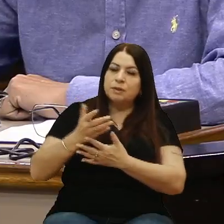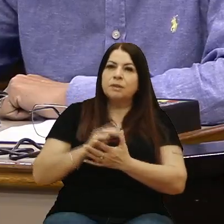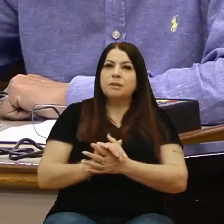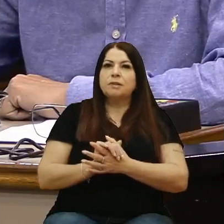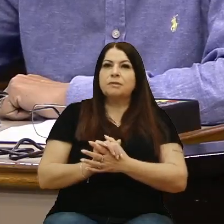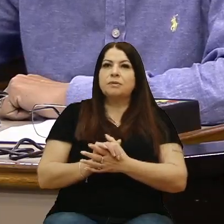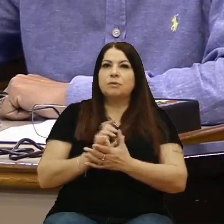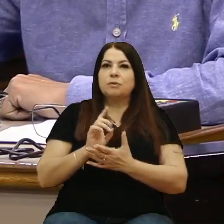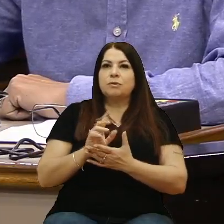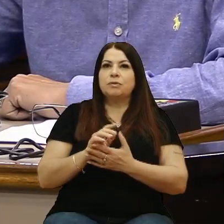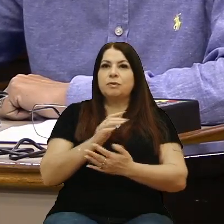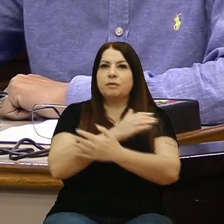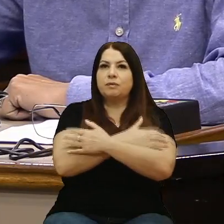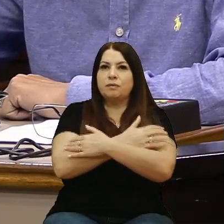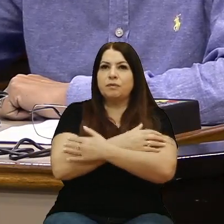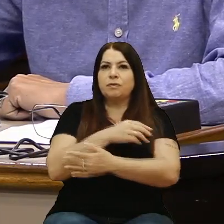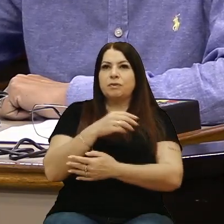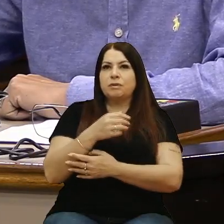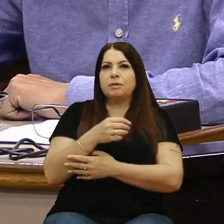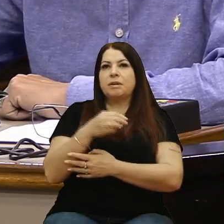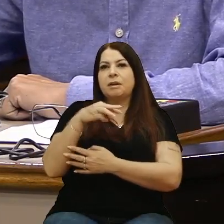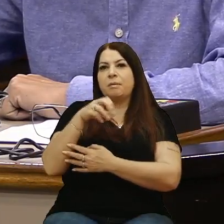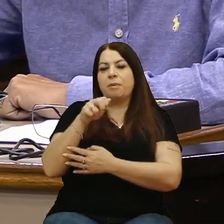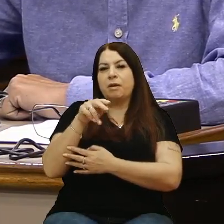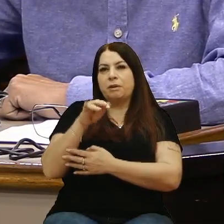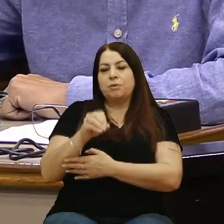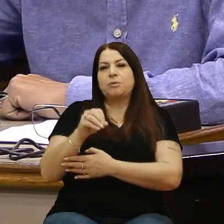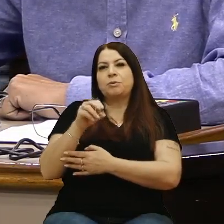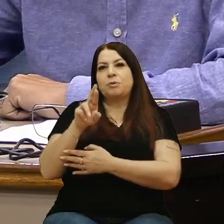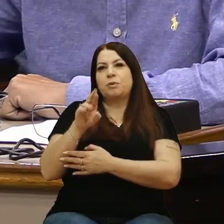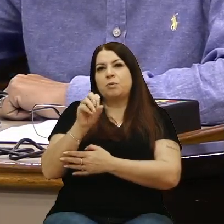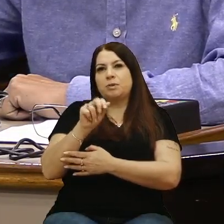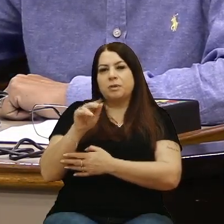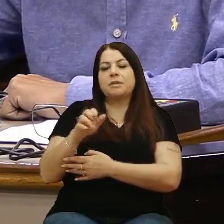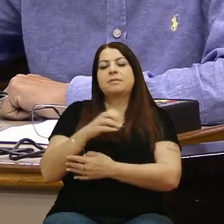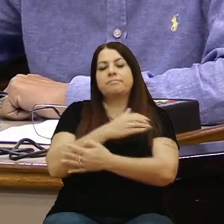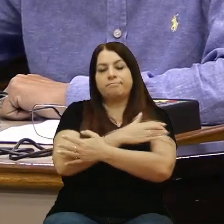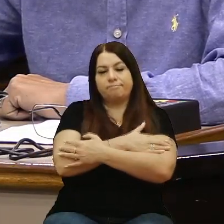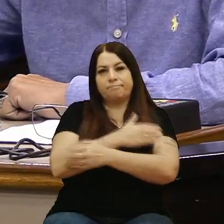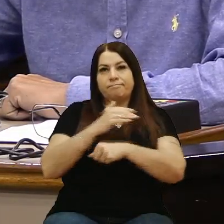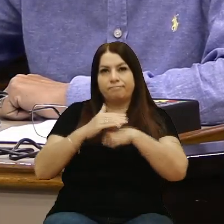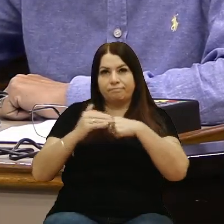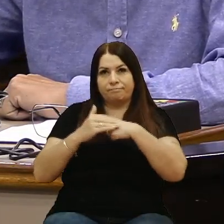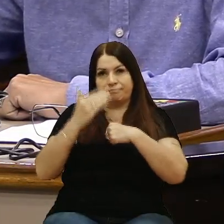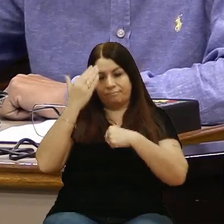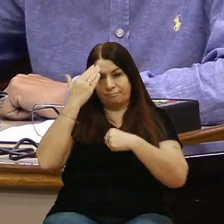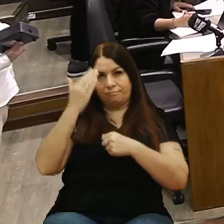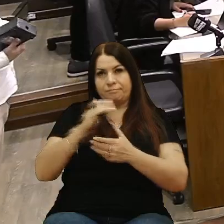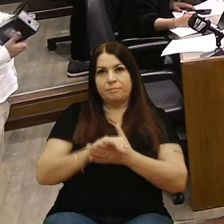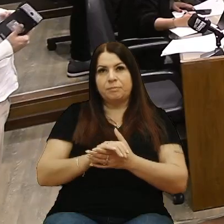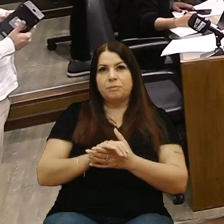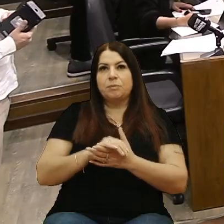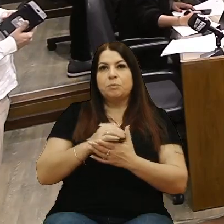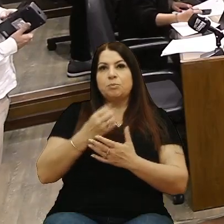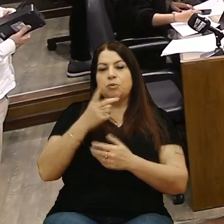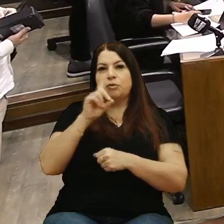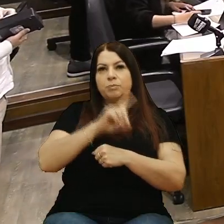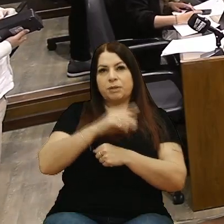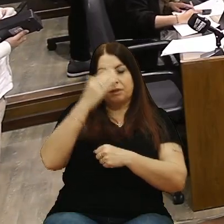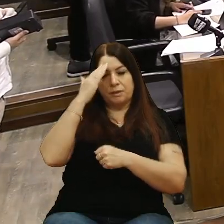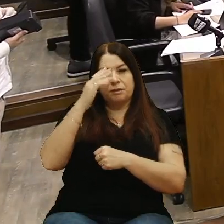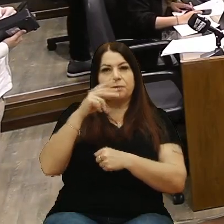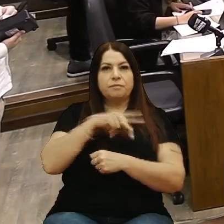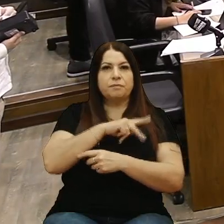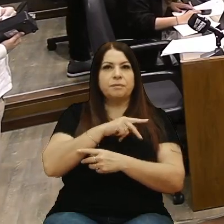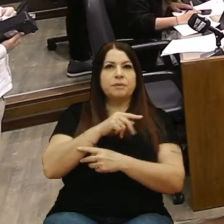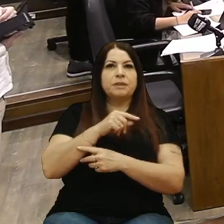e seria isso. Forte abraço a Marildo, Rosane, todos aí. Recebo meu abraço e meu carinho. Obrigado, bom dia, presidente. Obrigado, vereador Pedro. Com a palavra,